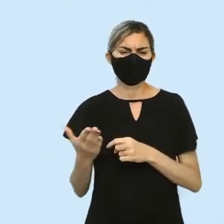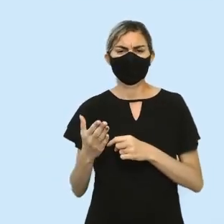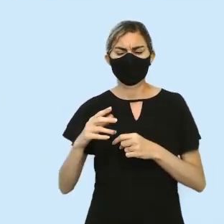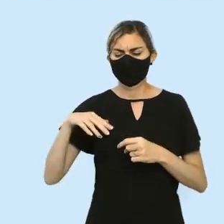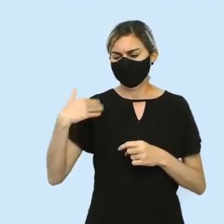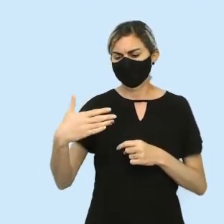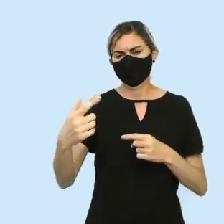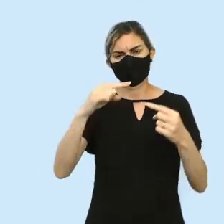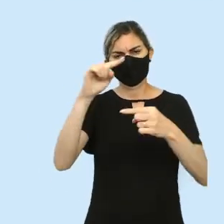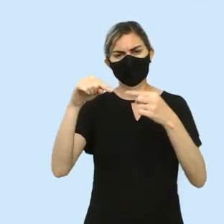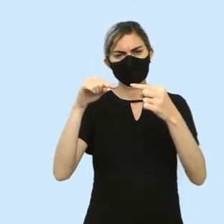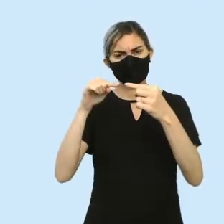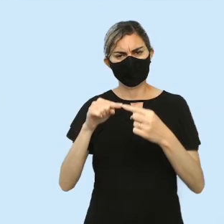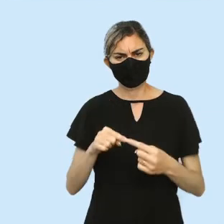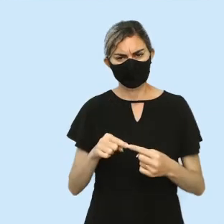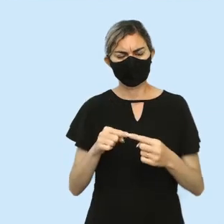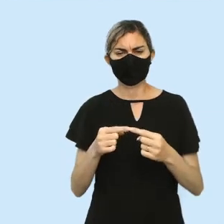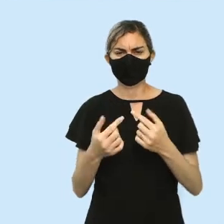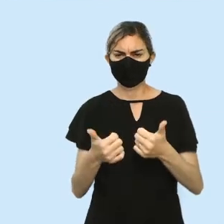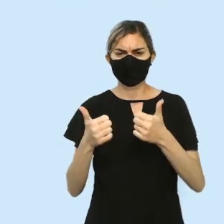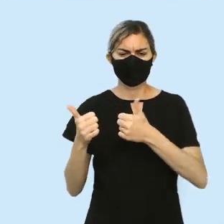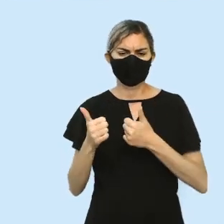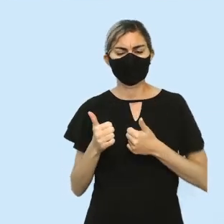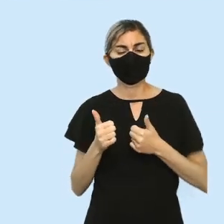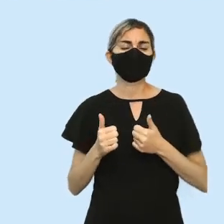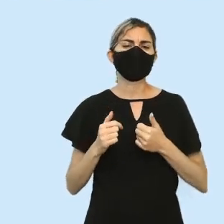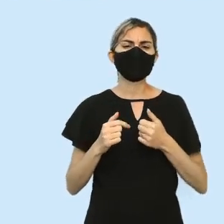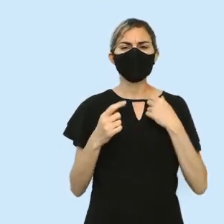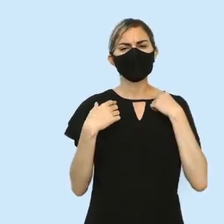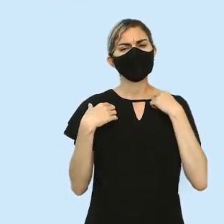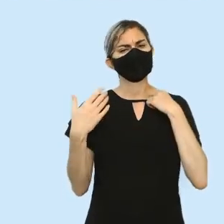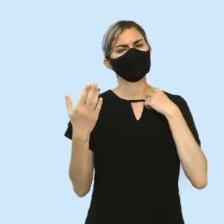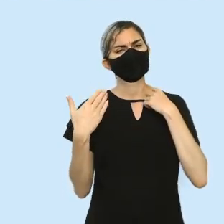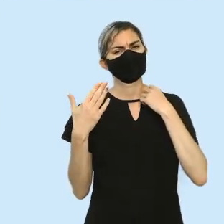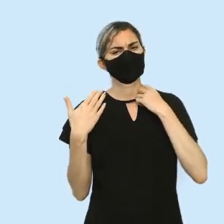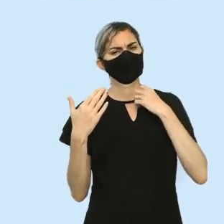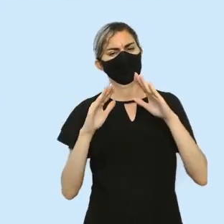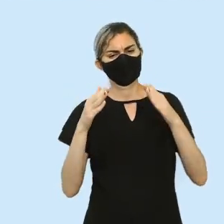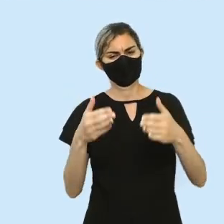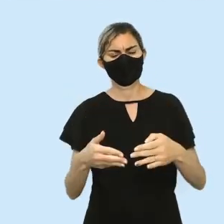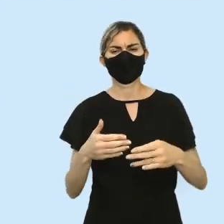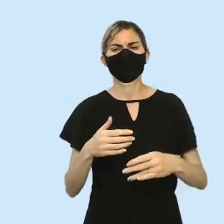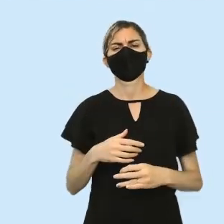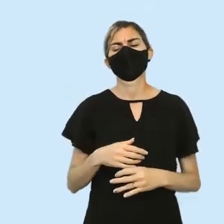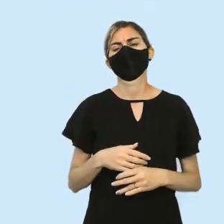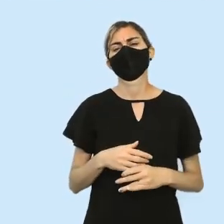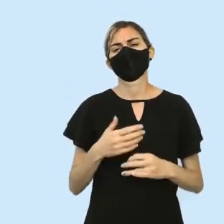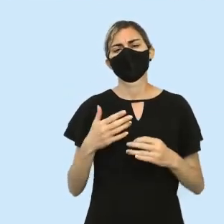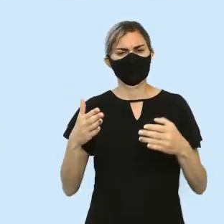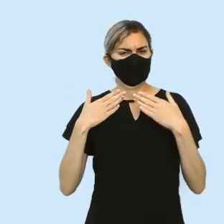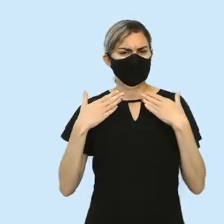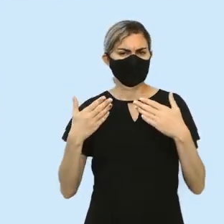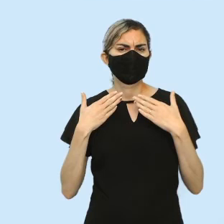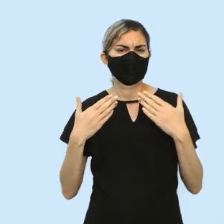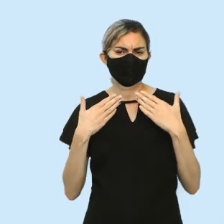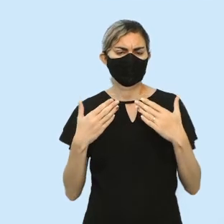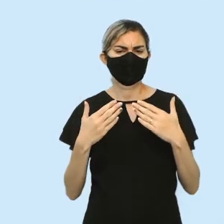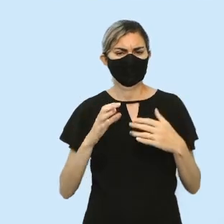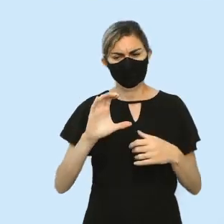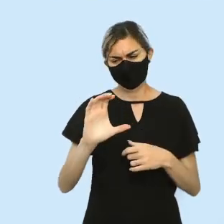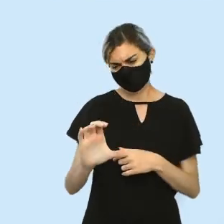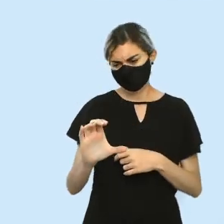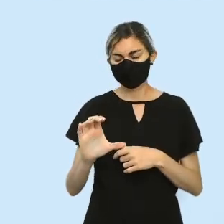se relacionar. Muito bem, denominado calor específico sensível. O calor específico,